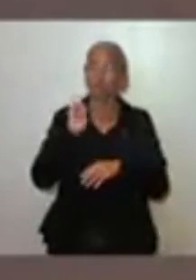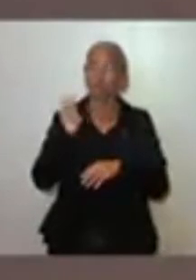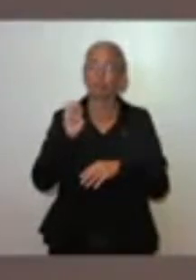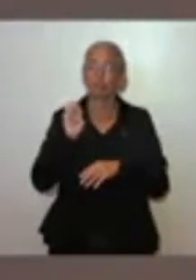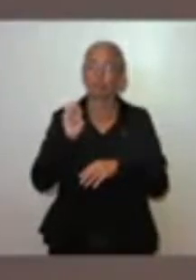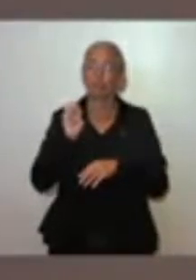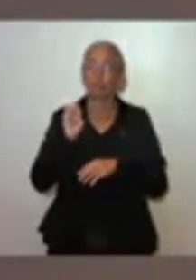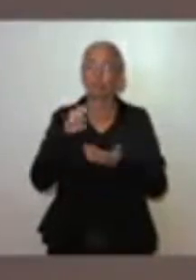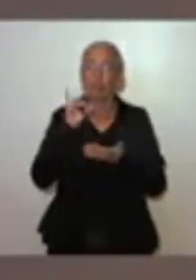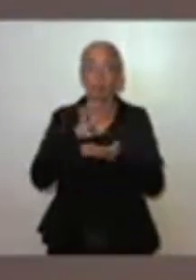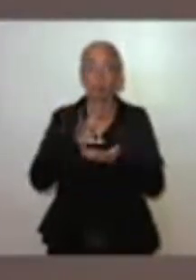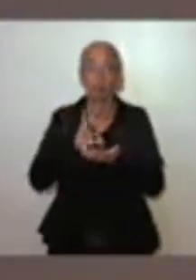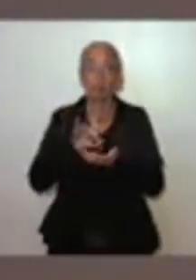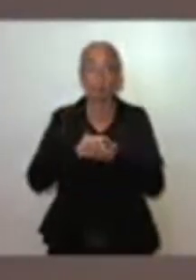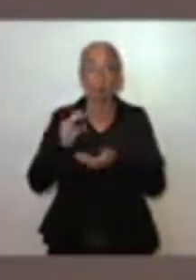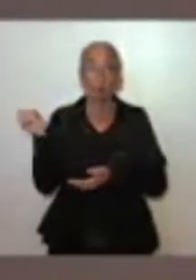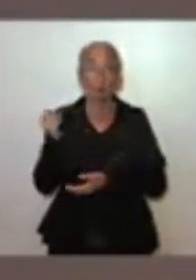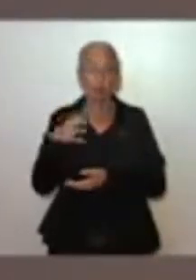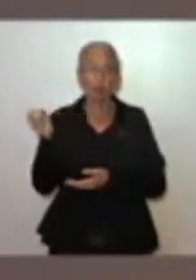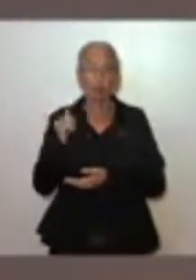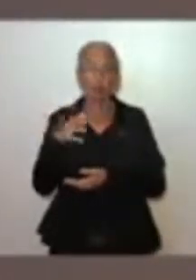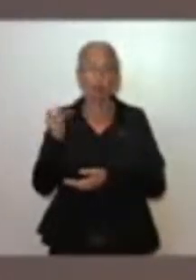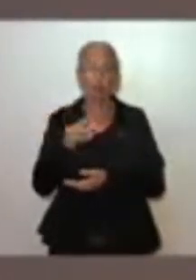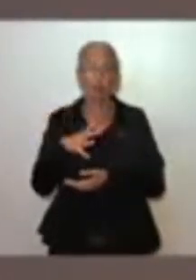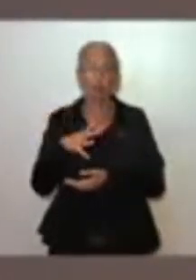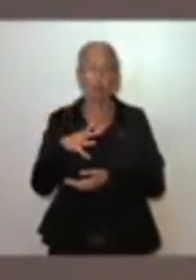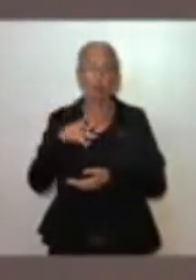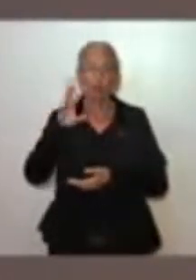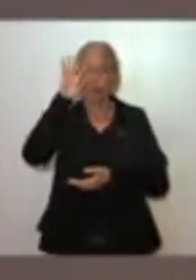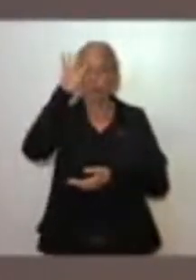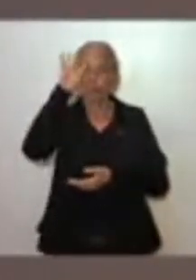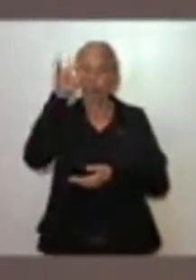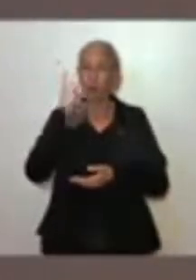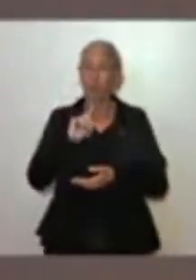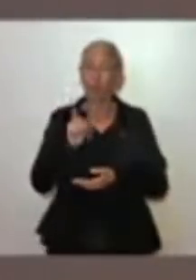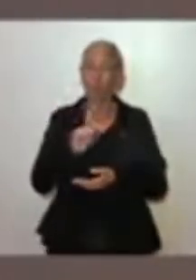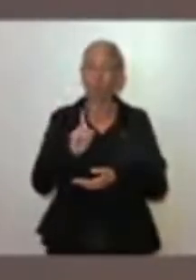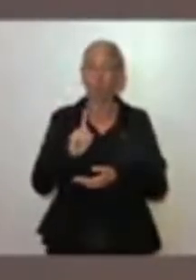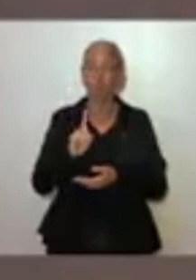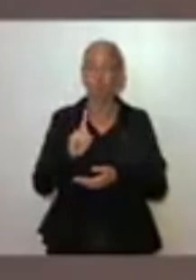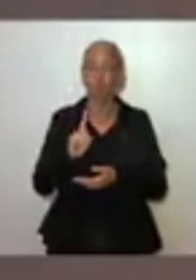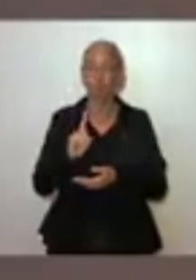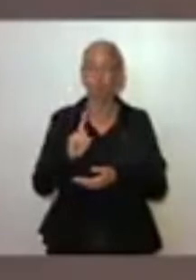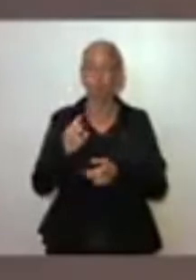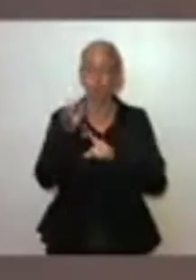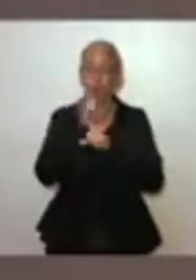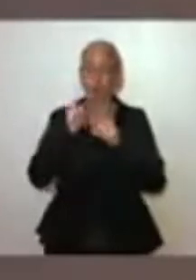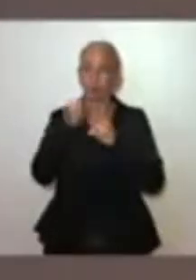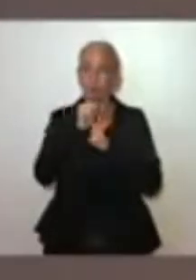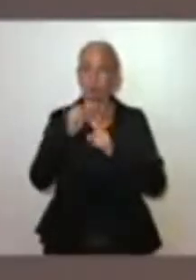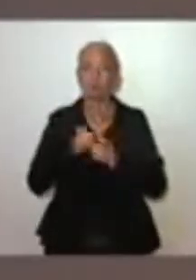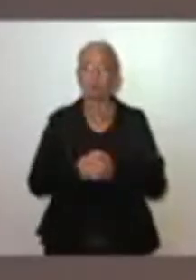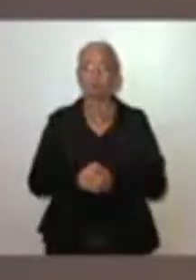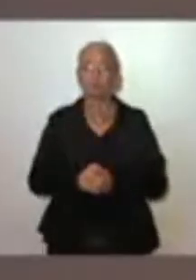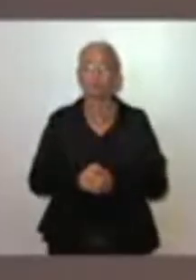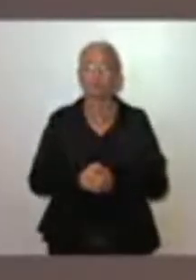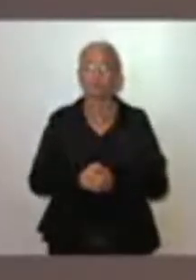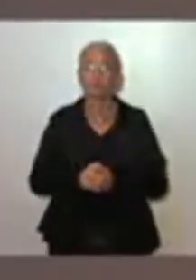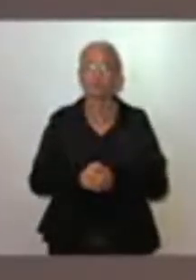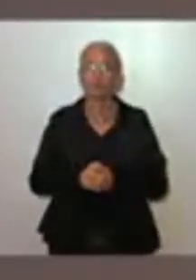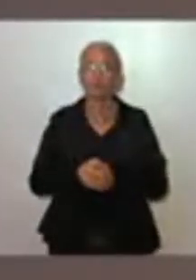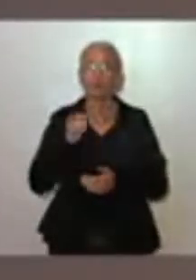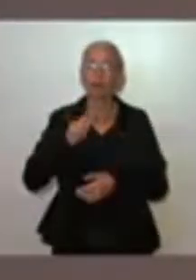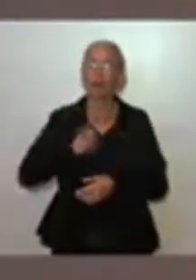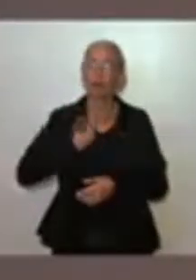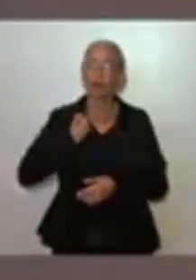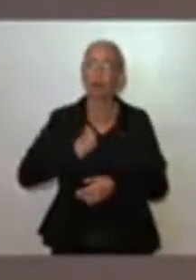fato recente e ainda não inteiramente integrado a prática social que vale